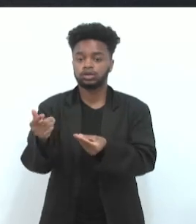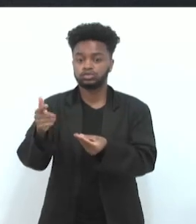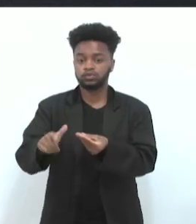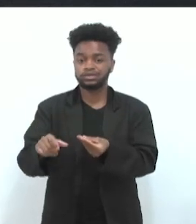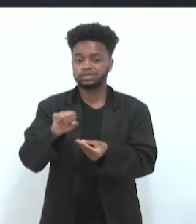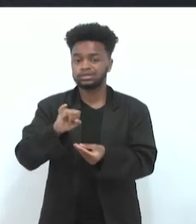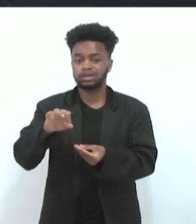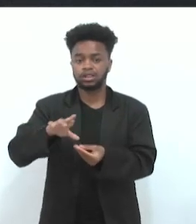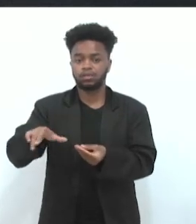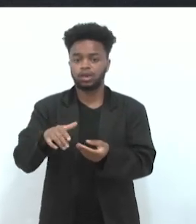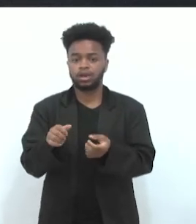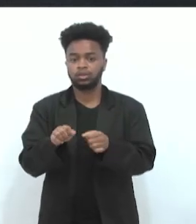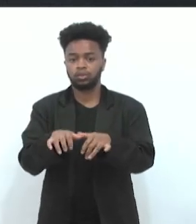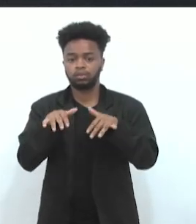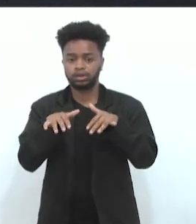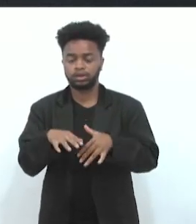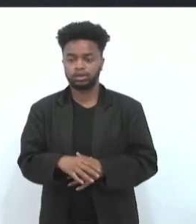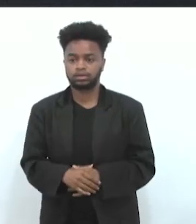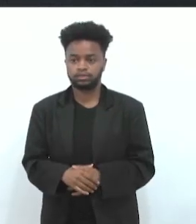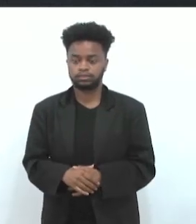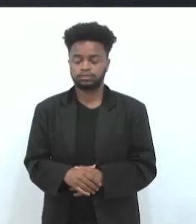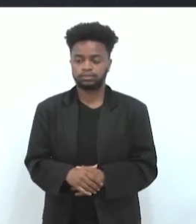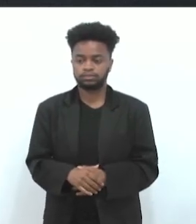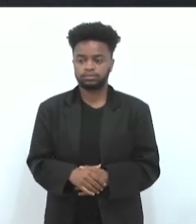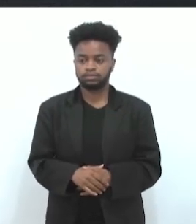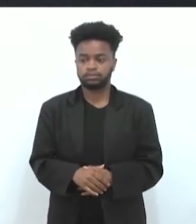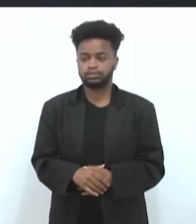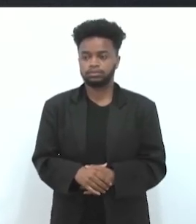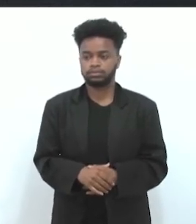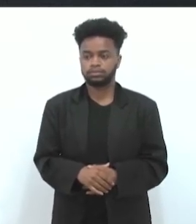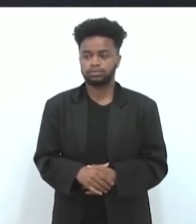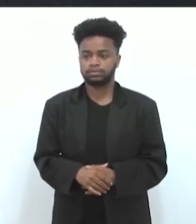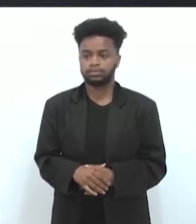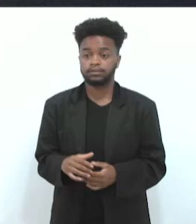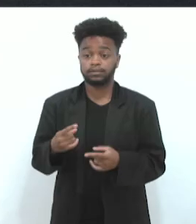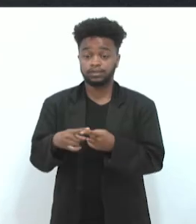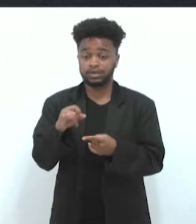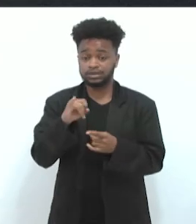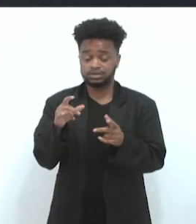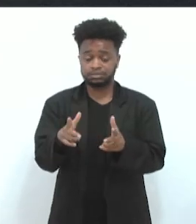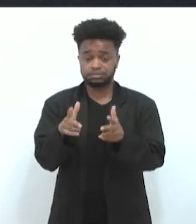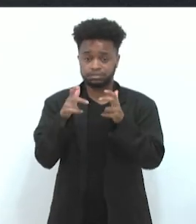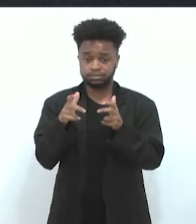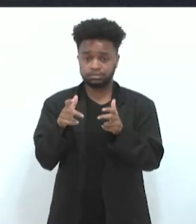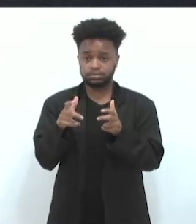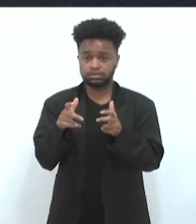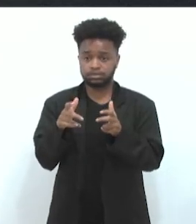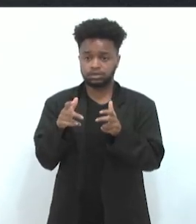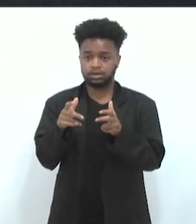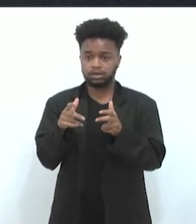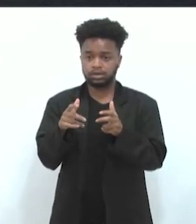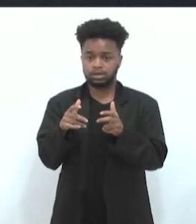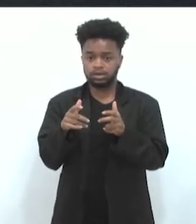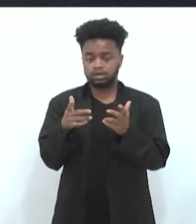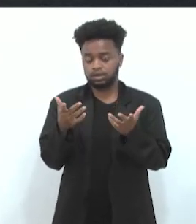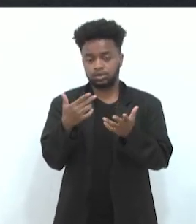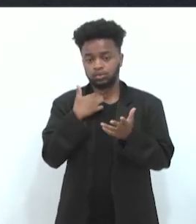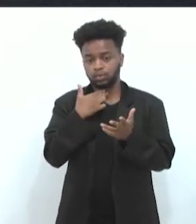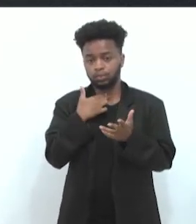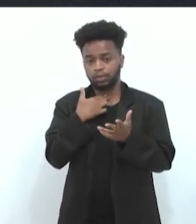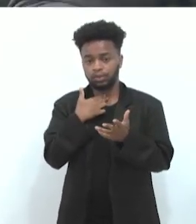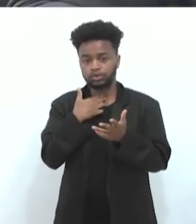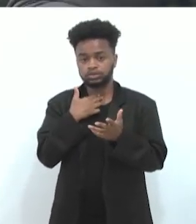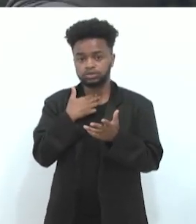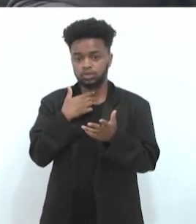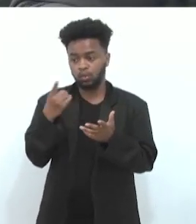plenário. Porque agora, quando a gente tem que observa a emenda estabelecer do um deputado em procedimento plenário, único para casa. Não pode, num caso, vir e perfeito. no outro